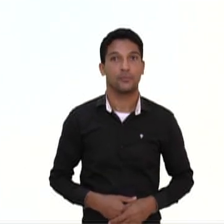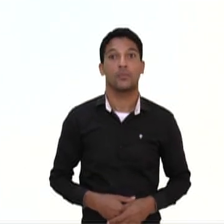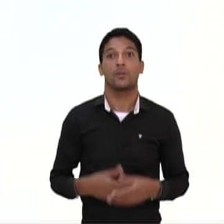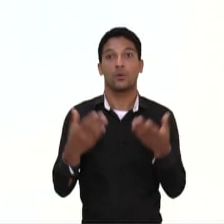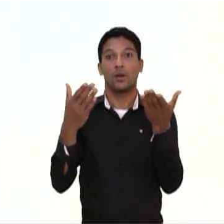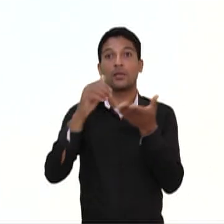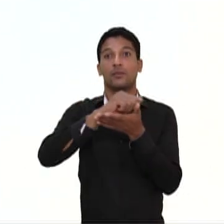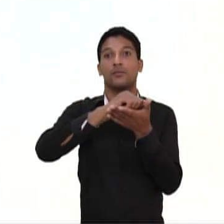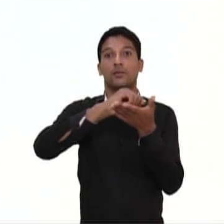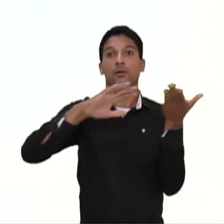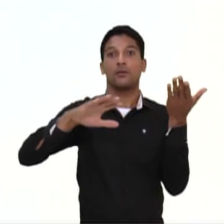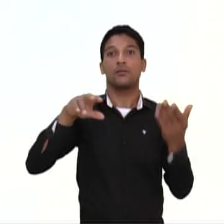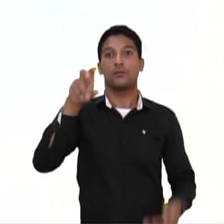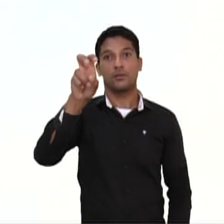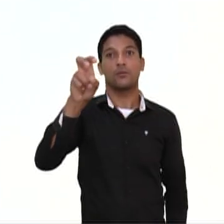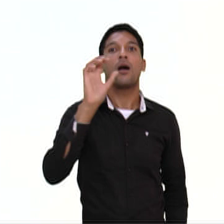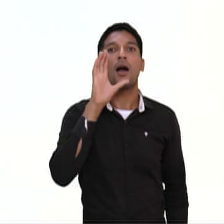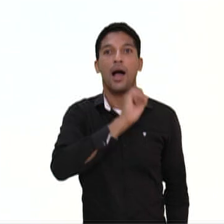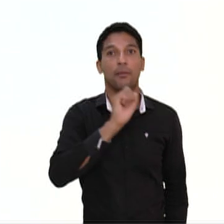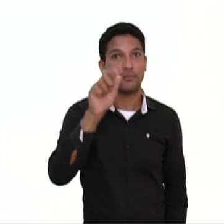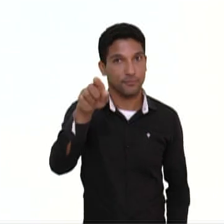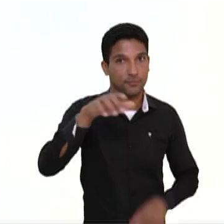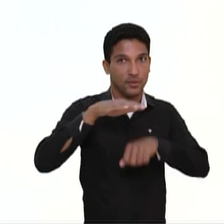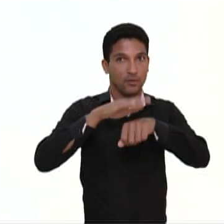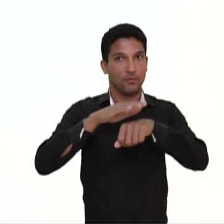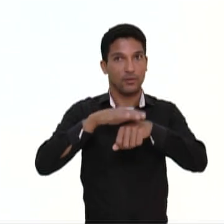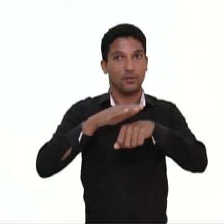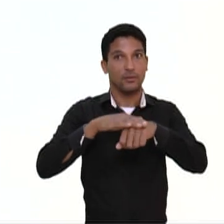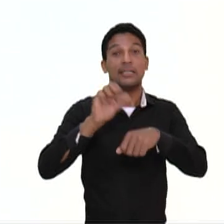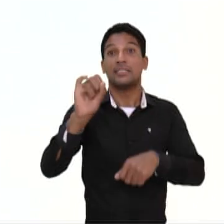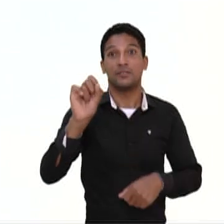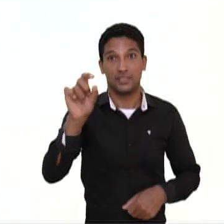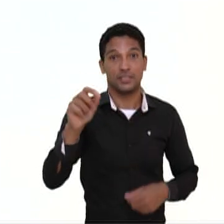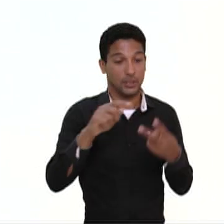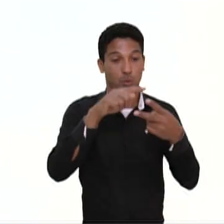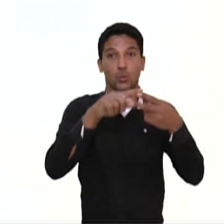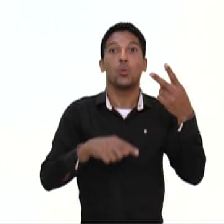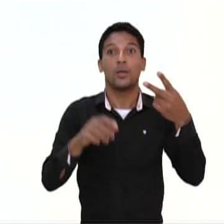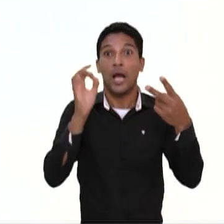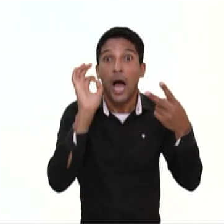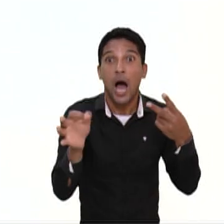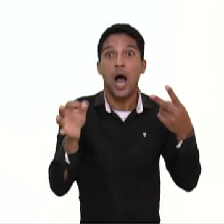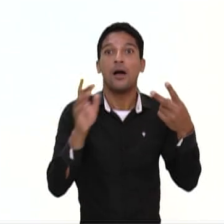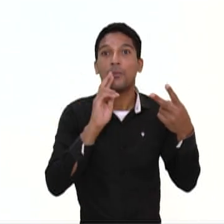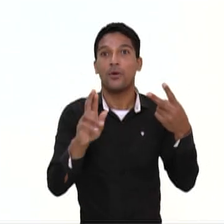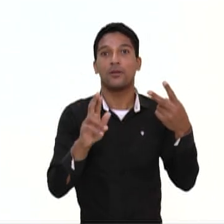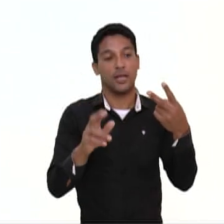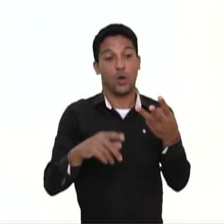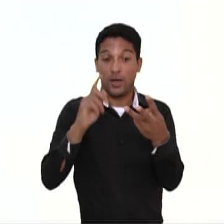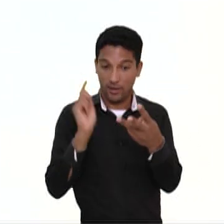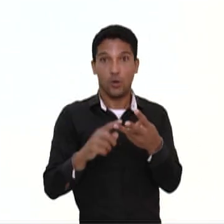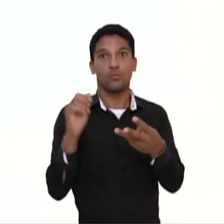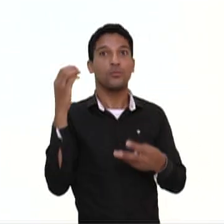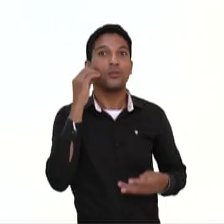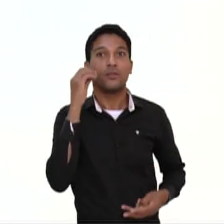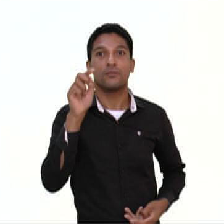Exercício 5. Bem rapidinho aí, se você já acertou duas, já vai acertar mais uma oportunidade